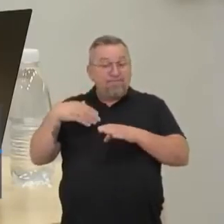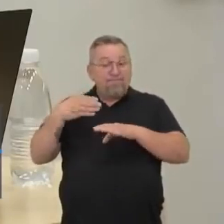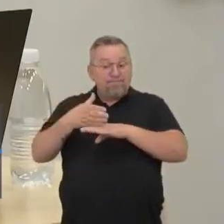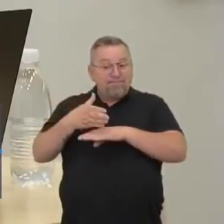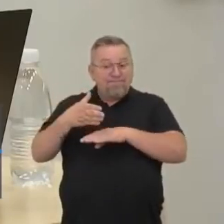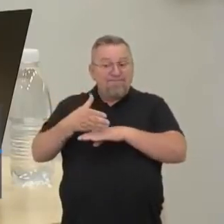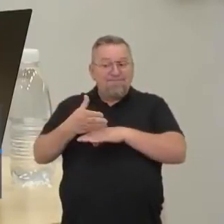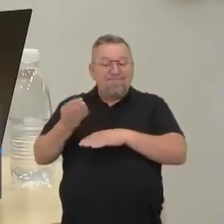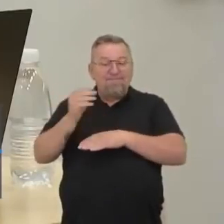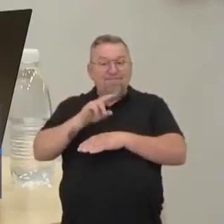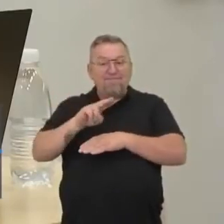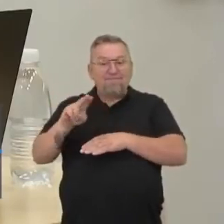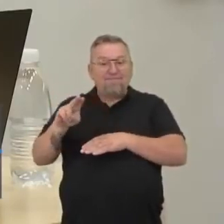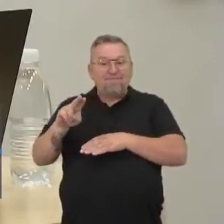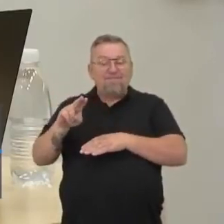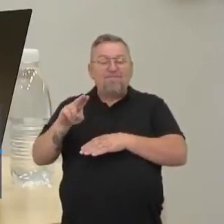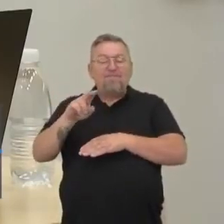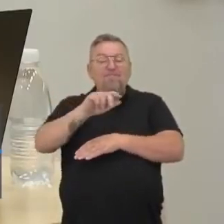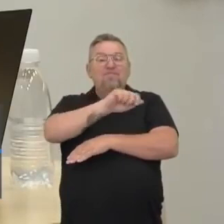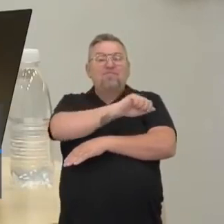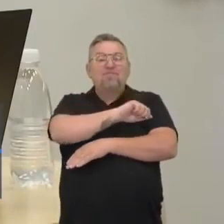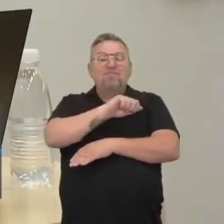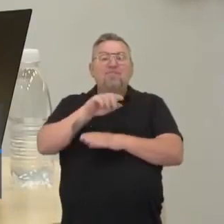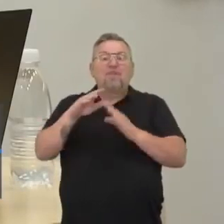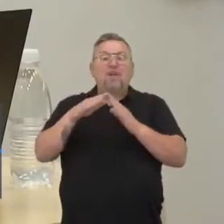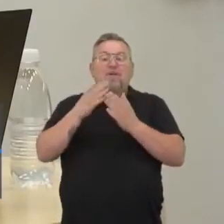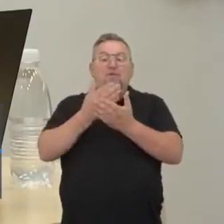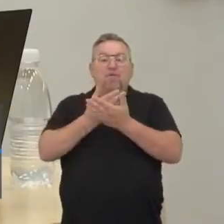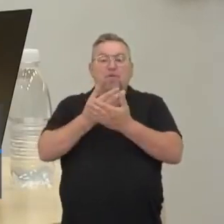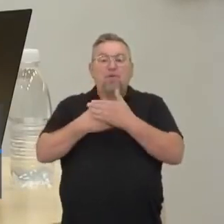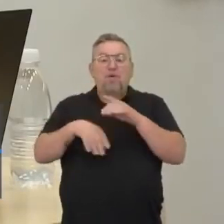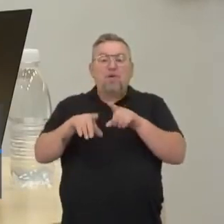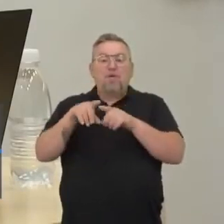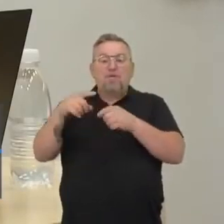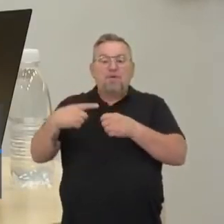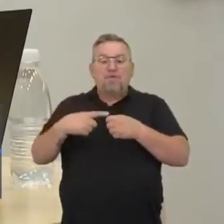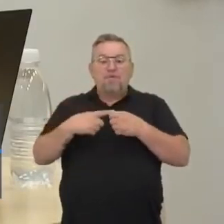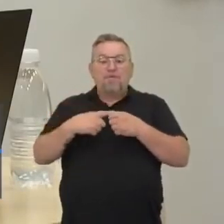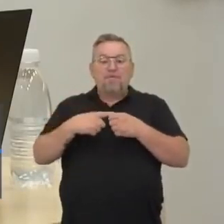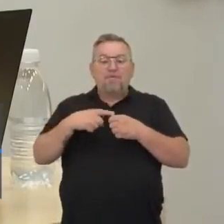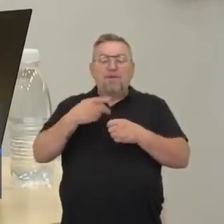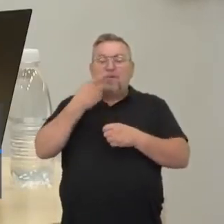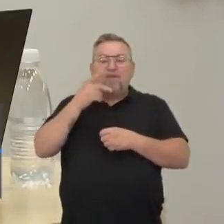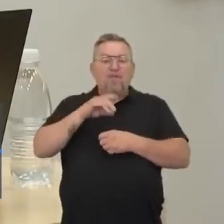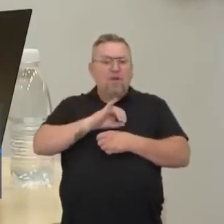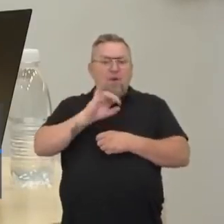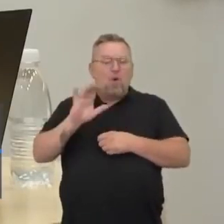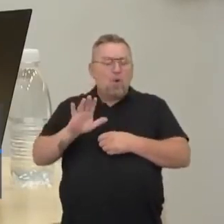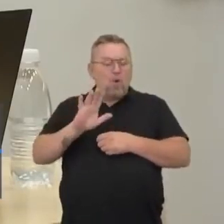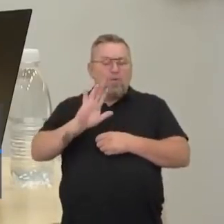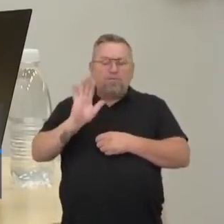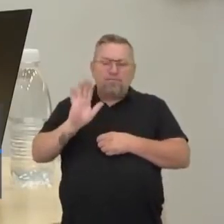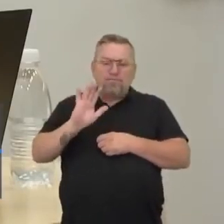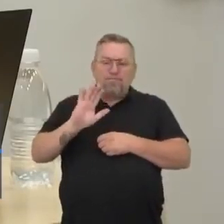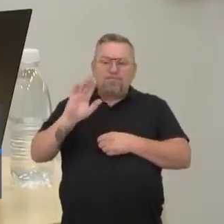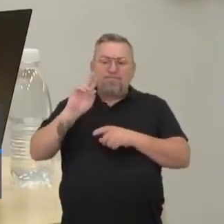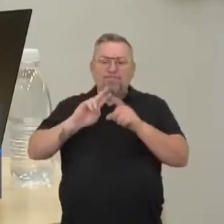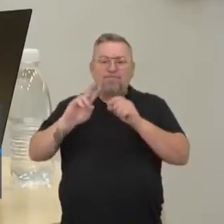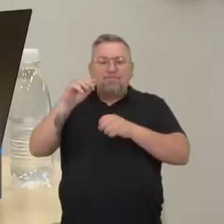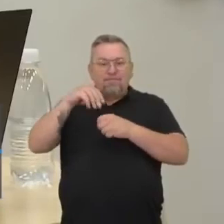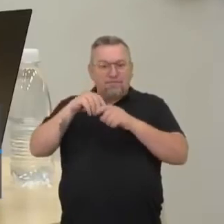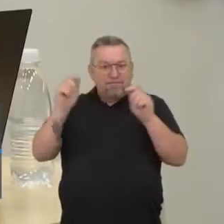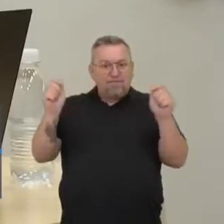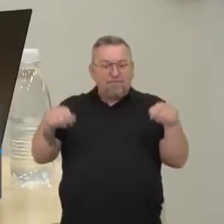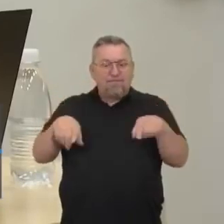Coloca o nome do aluno, coloca a escola que você representa, coloca a cidade que você está falando. A gente manda um olá aqui dentro da possibilidade. Não